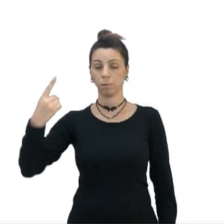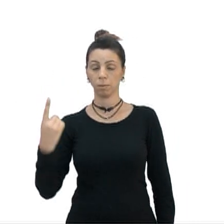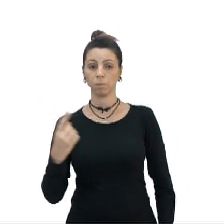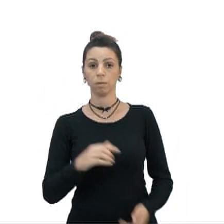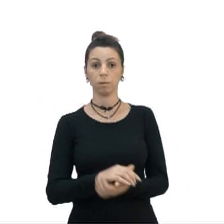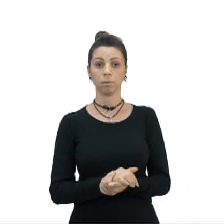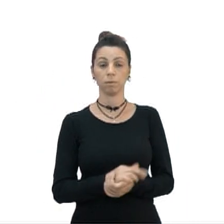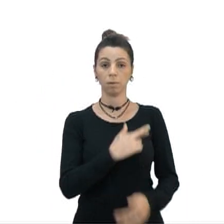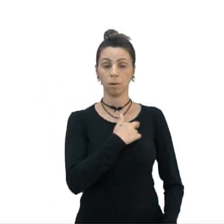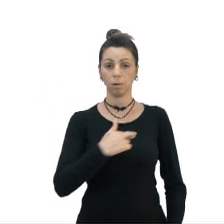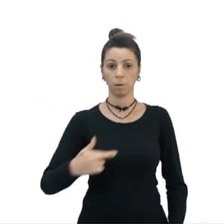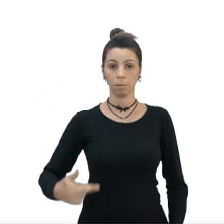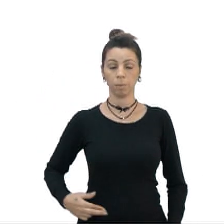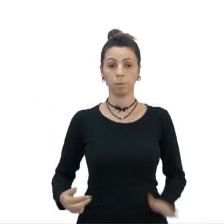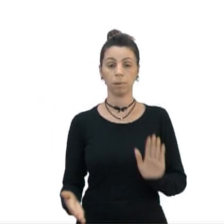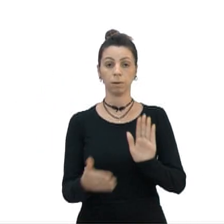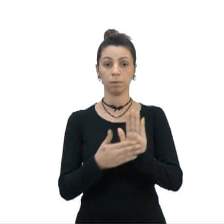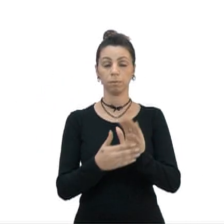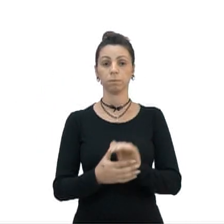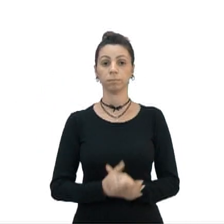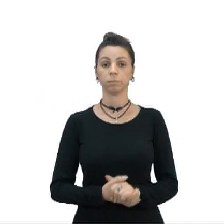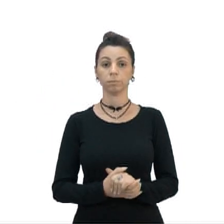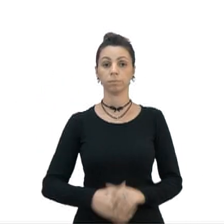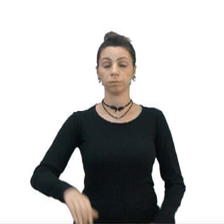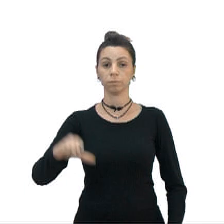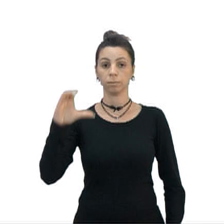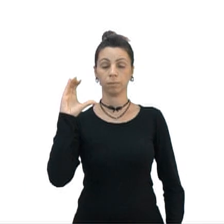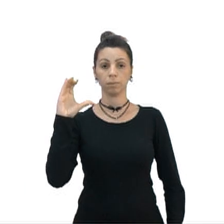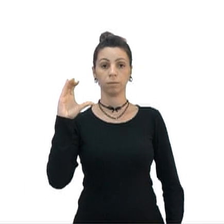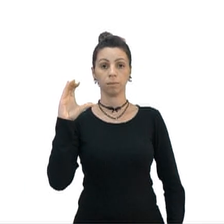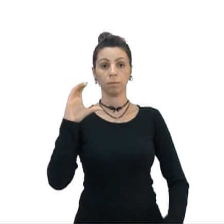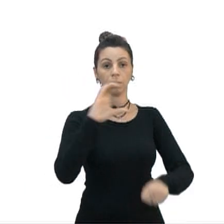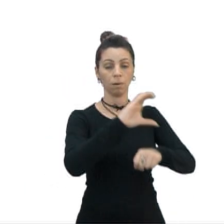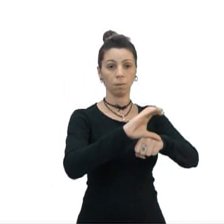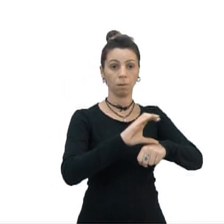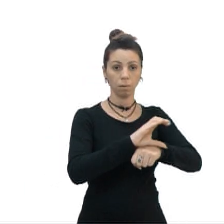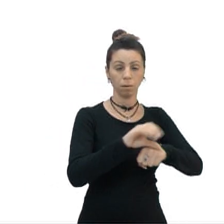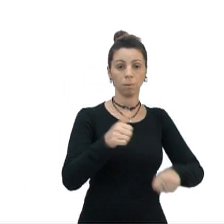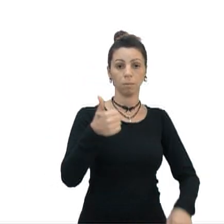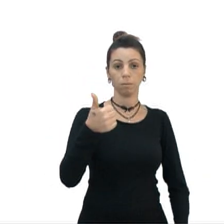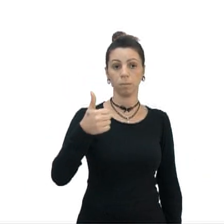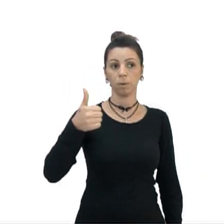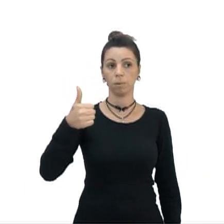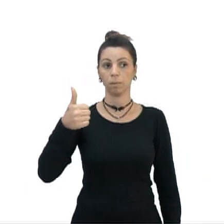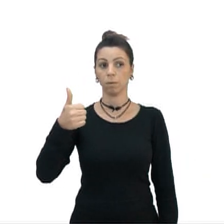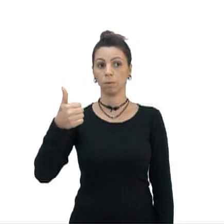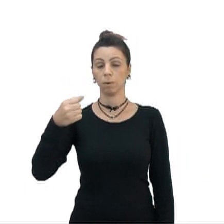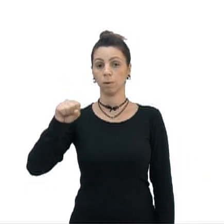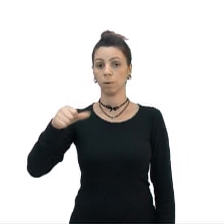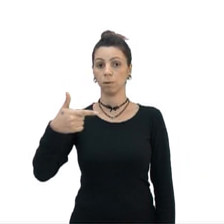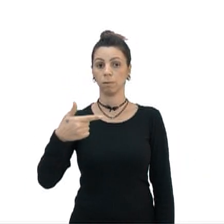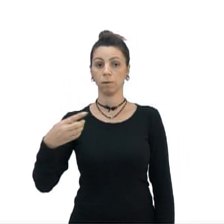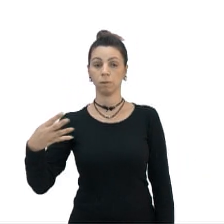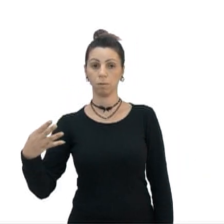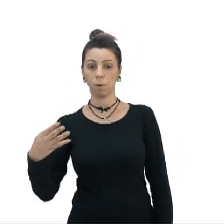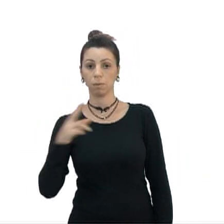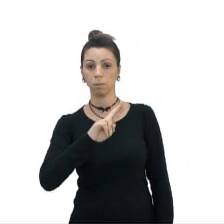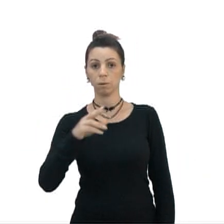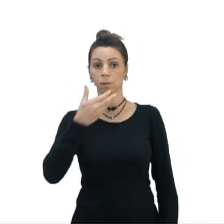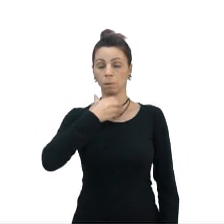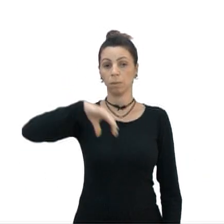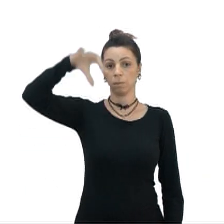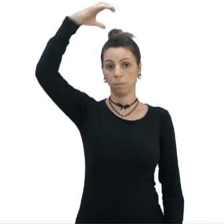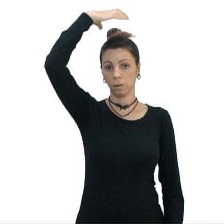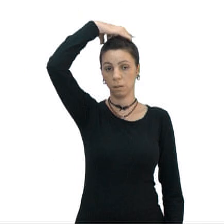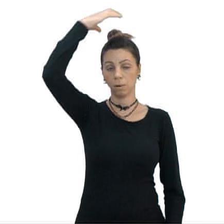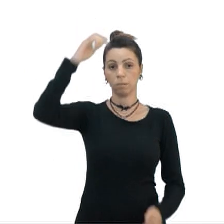da República. Ou letra C, Constituição de 1824, chamada de imperial. Vamos dar um tempo